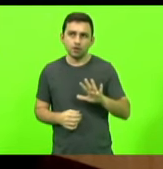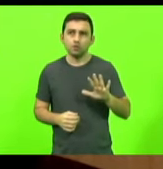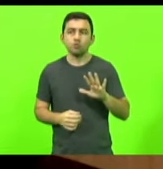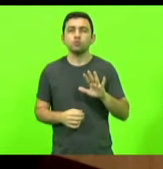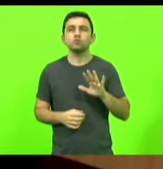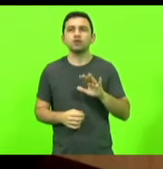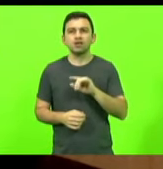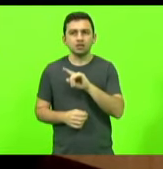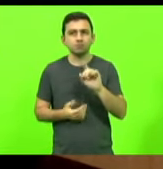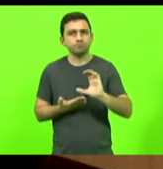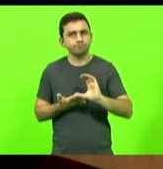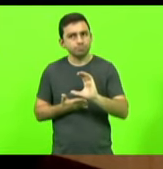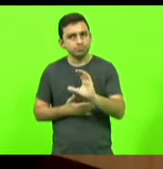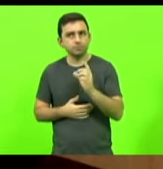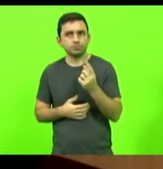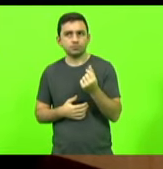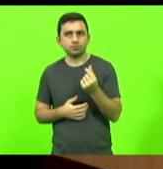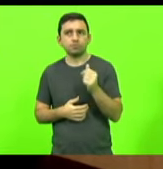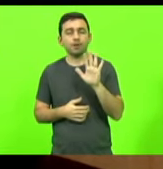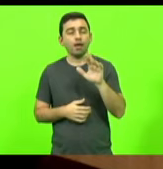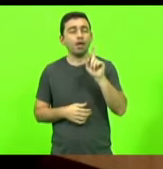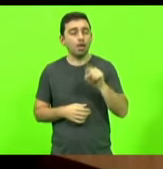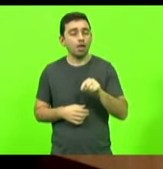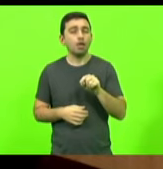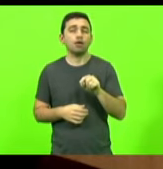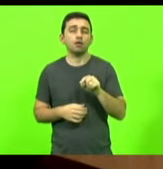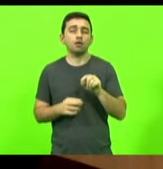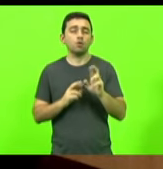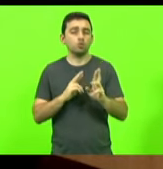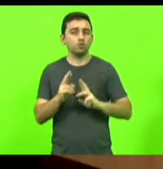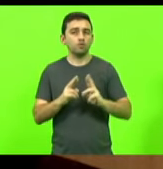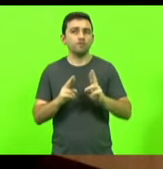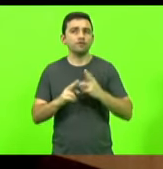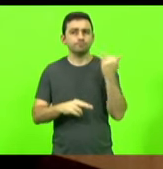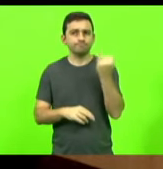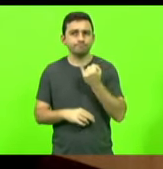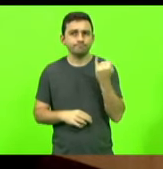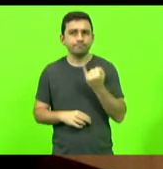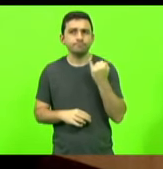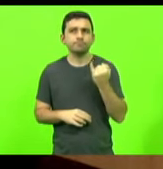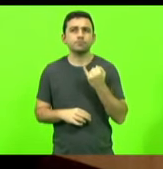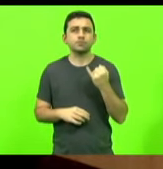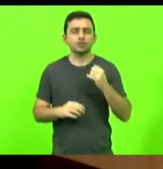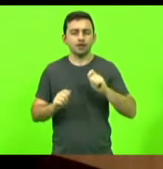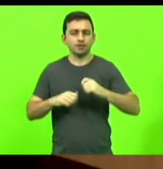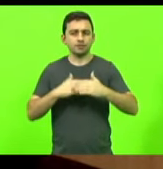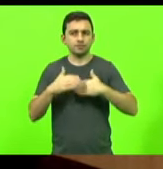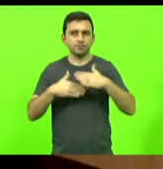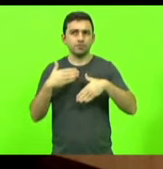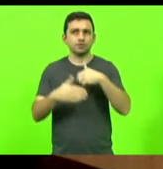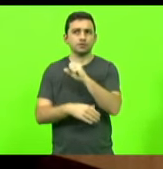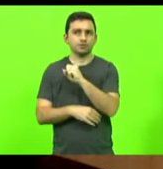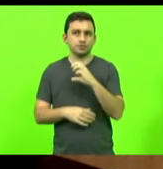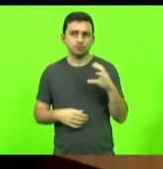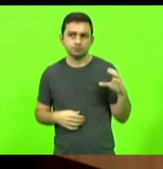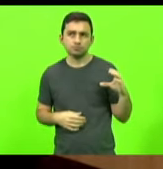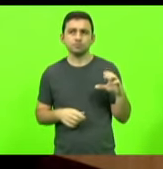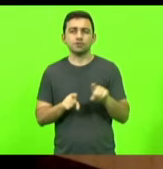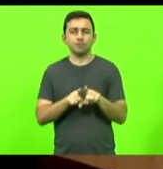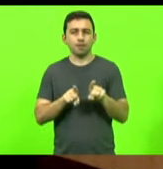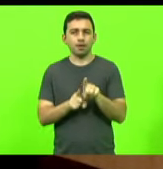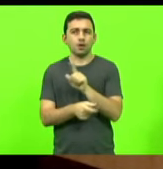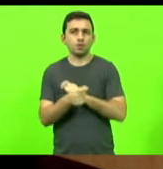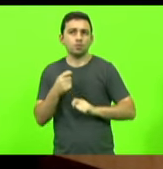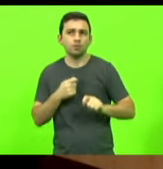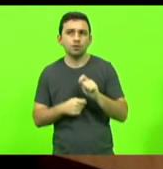recursos, mas ela é uma rodovia, são rodovias cruciais para o desenvolvimento de Santa Catarina, da